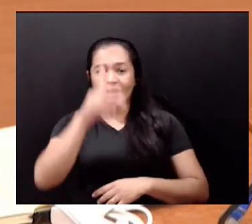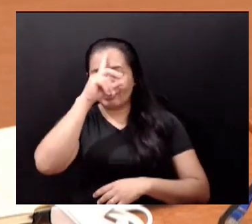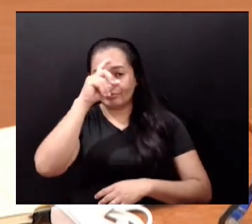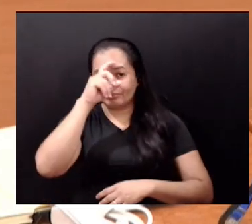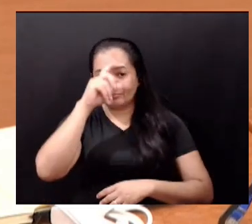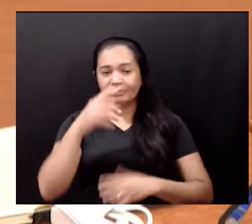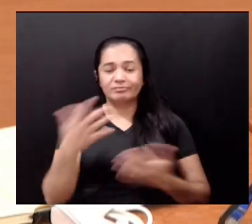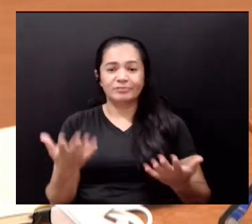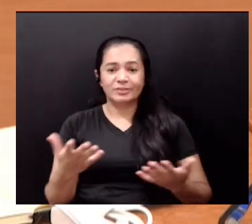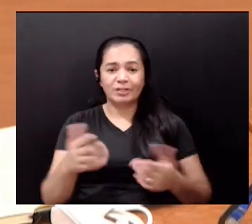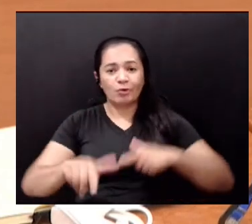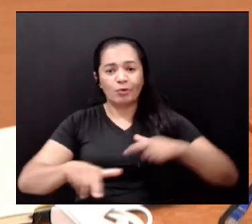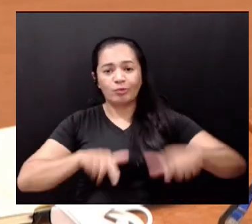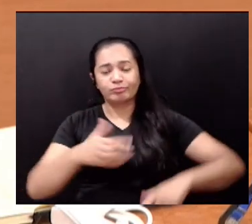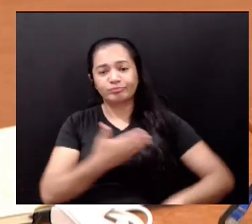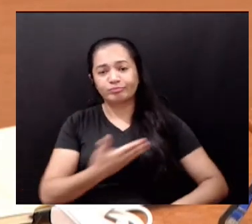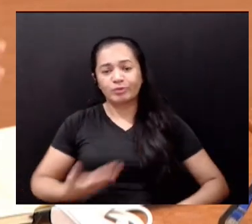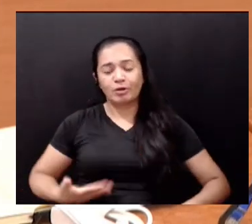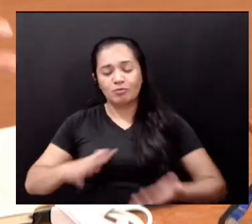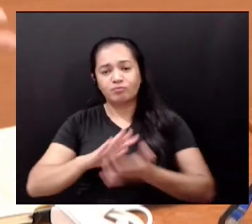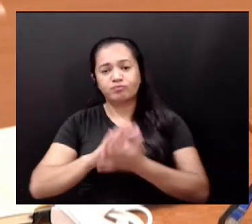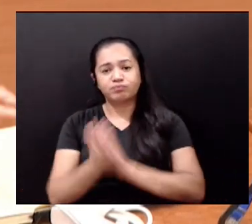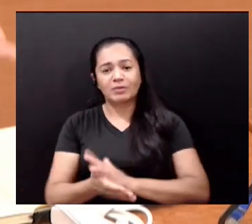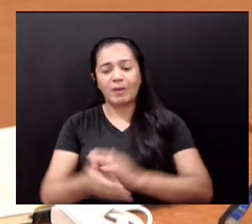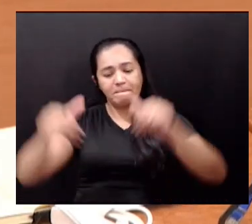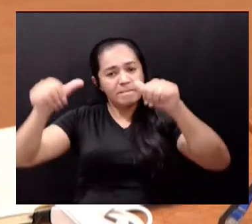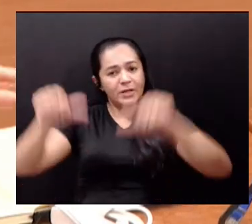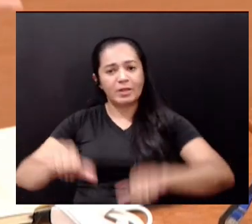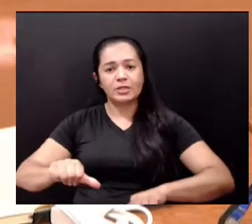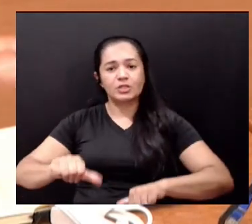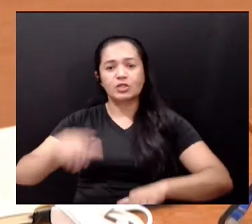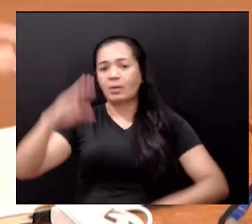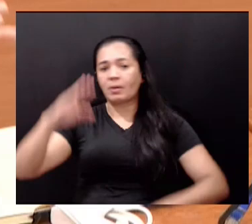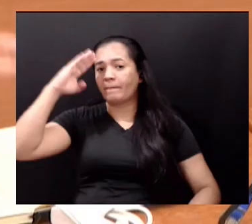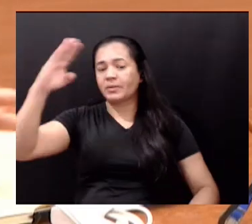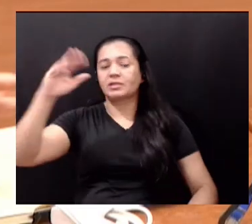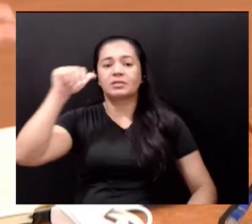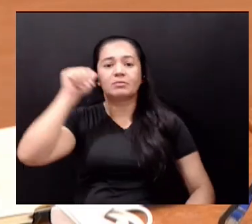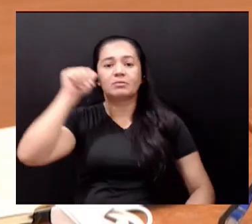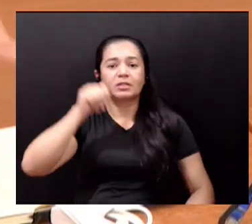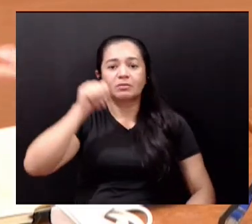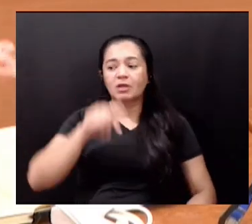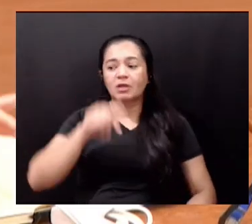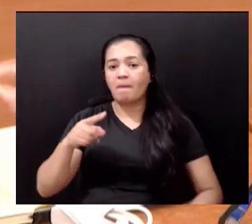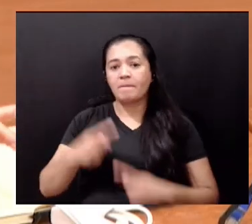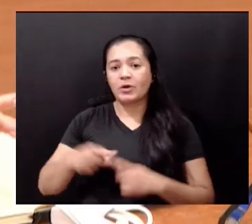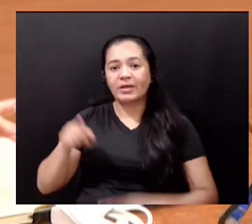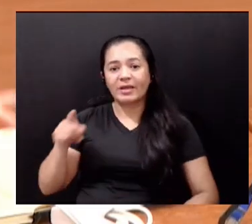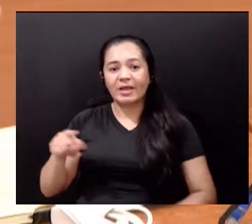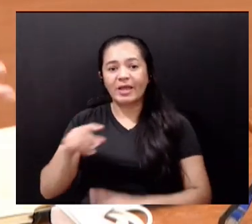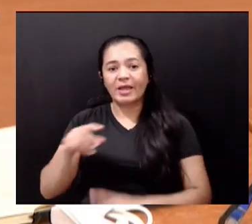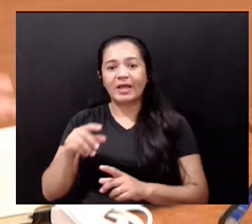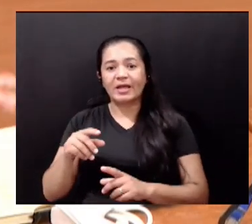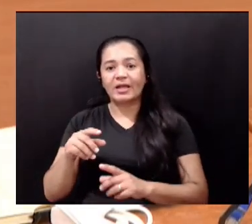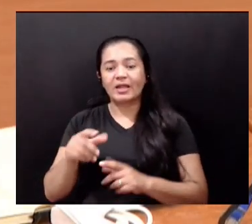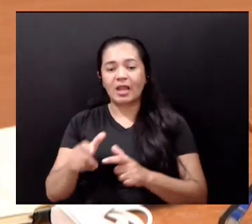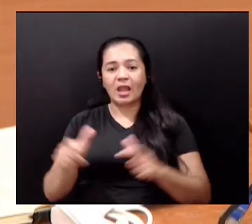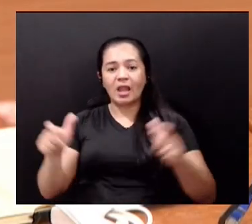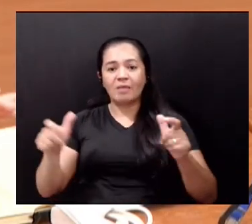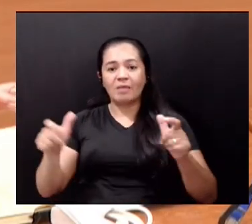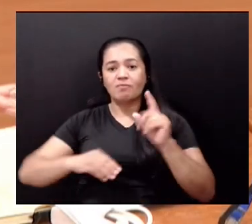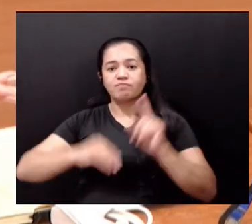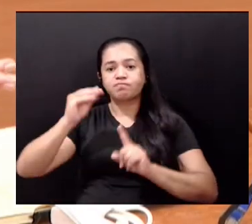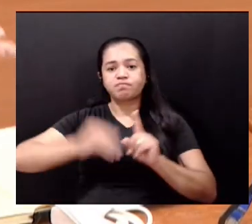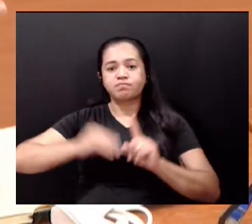públicos, ele impacta, sobretudo, as mulheres e as mulheres que estão em maior situação de vulnerabilidade, sobretudo